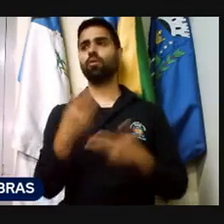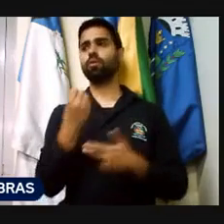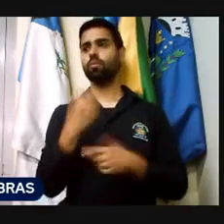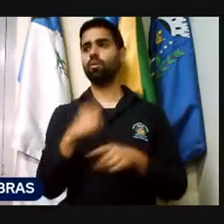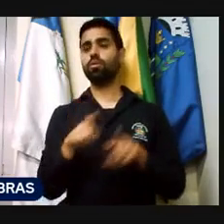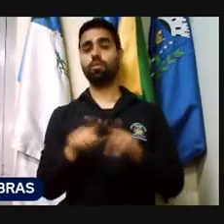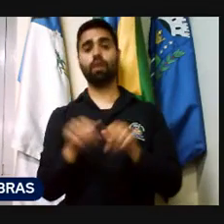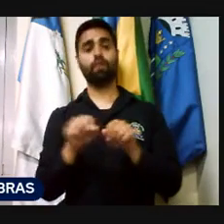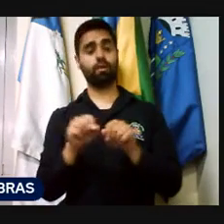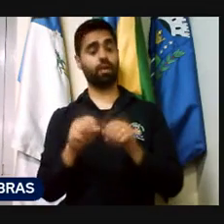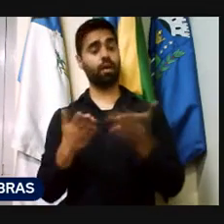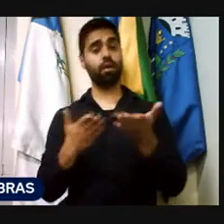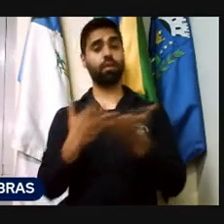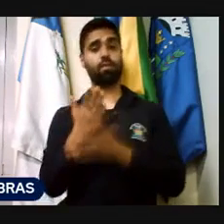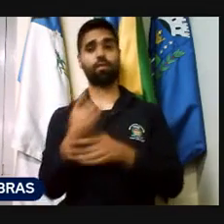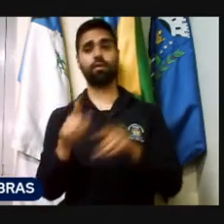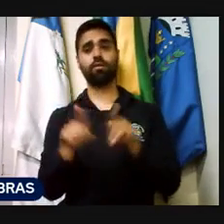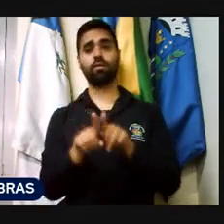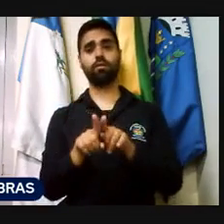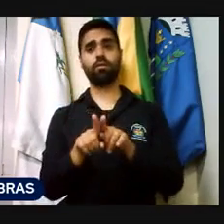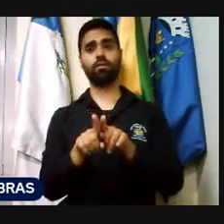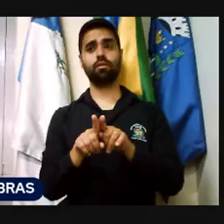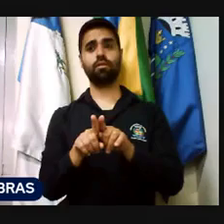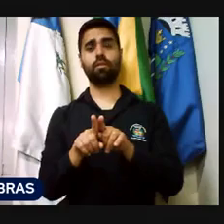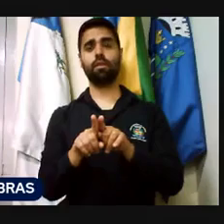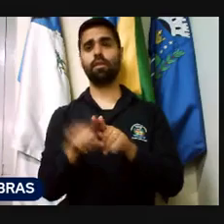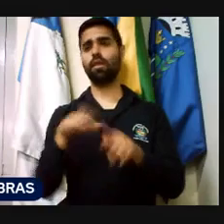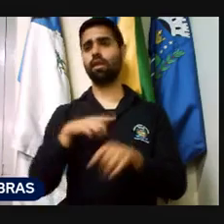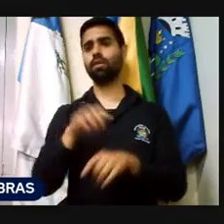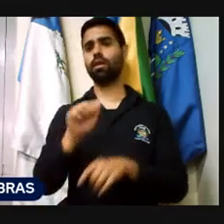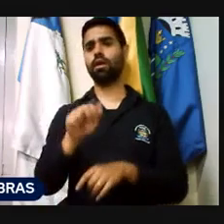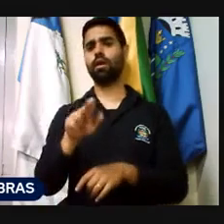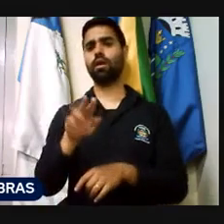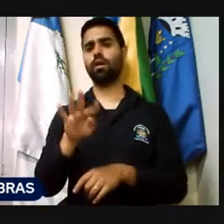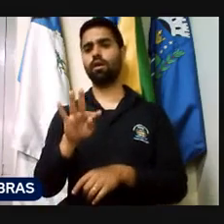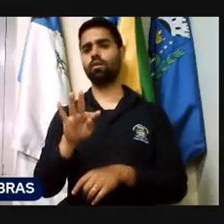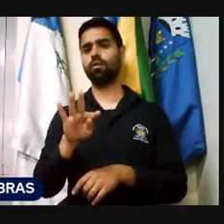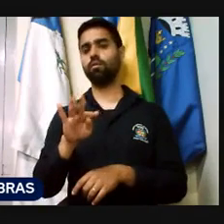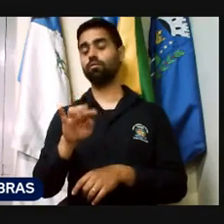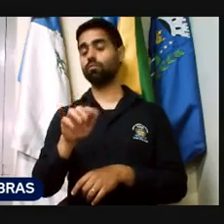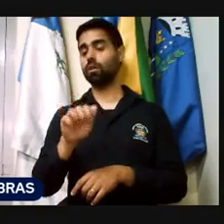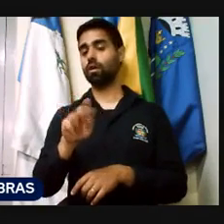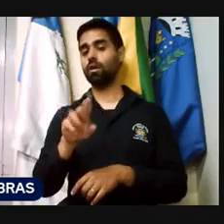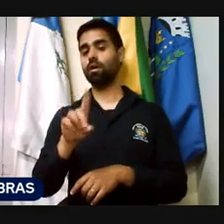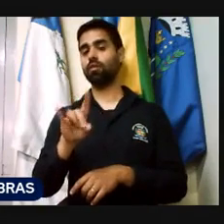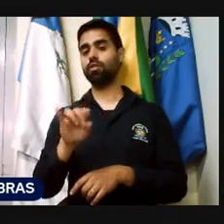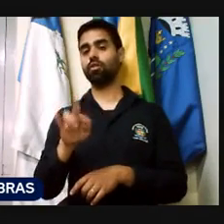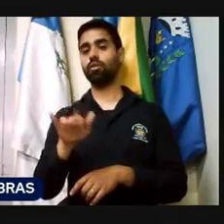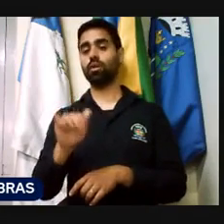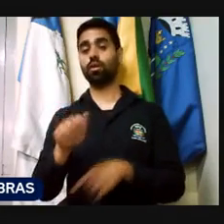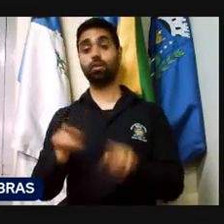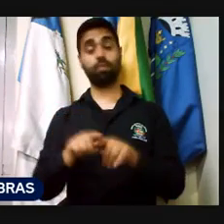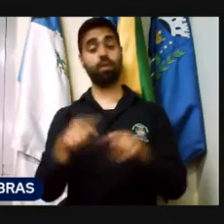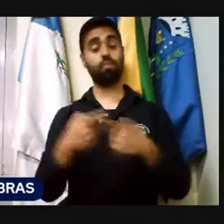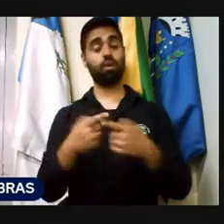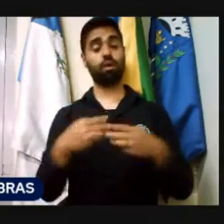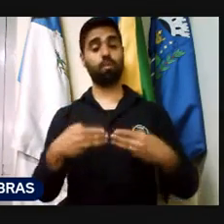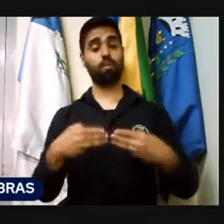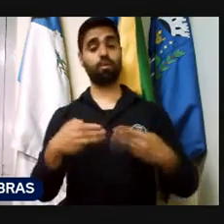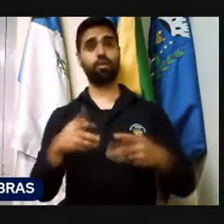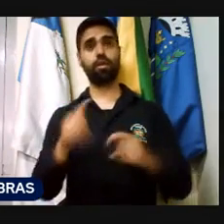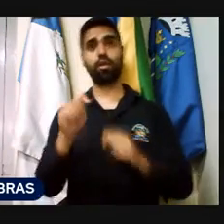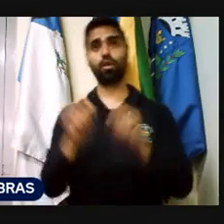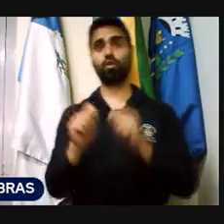fazer e aprovar essa auditoria. Bem porque o Ministério da Economia